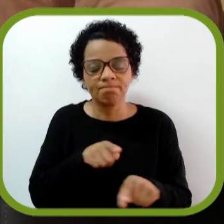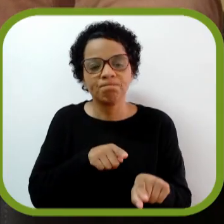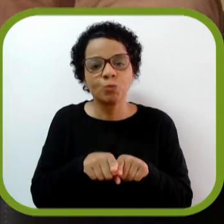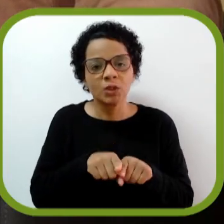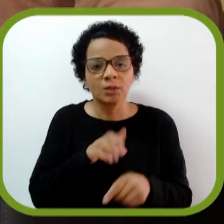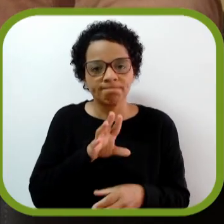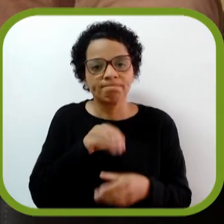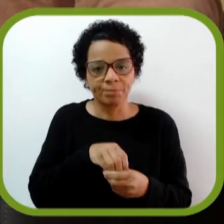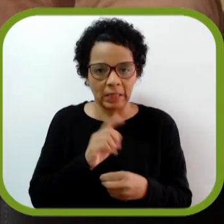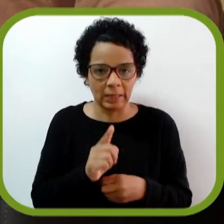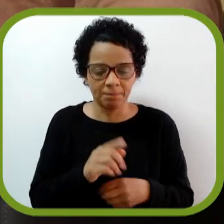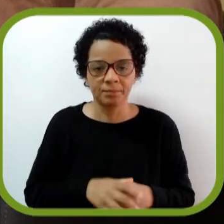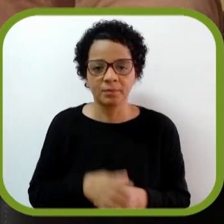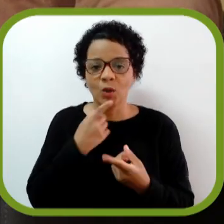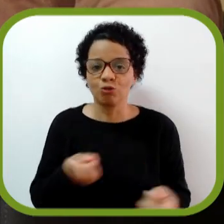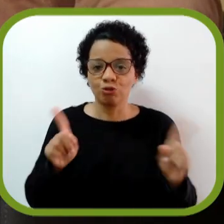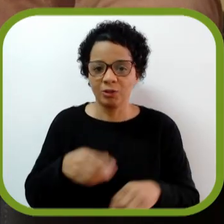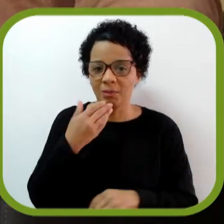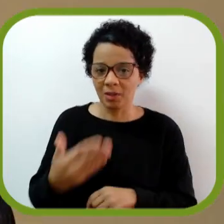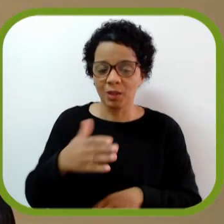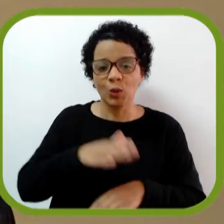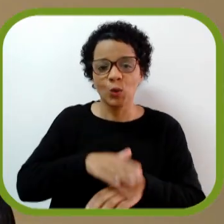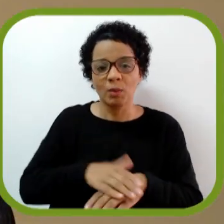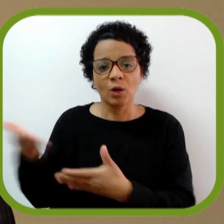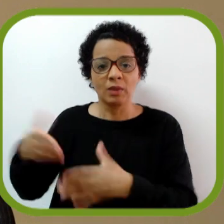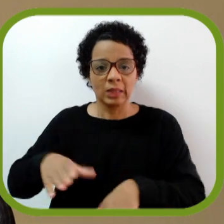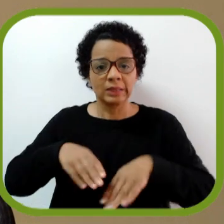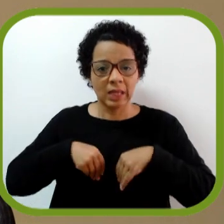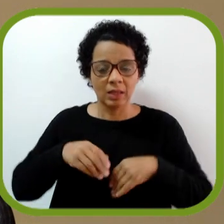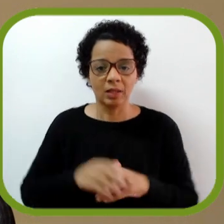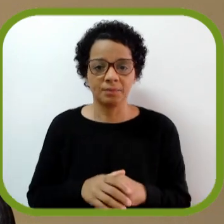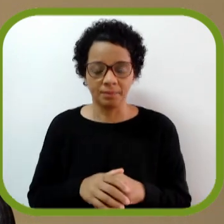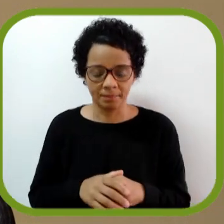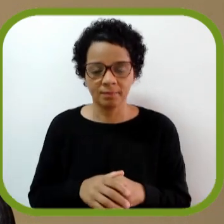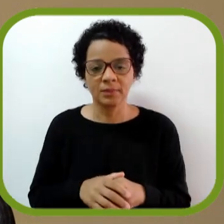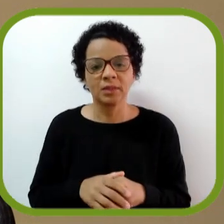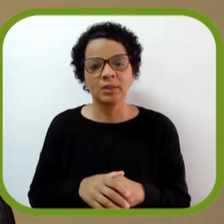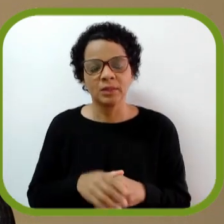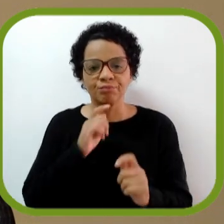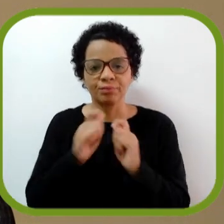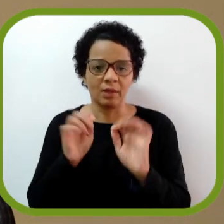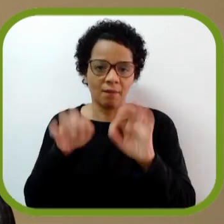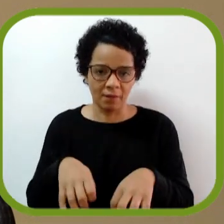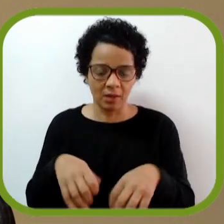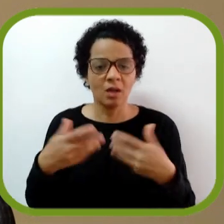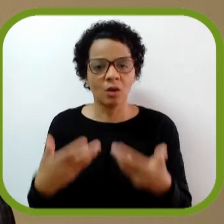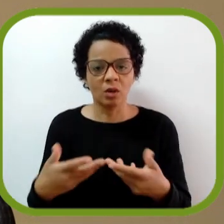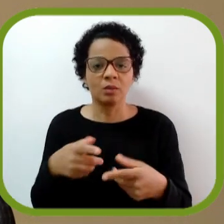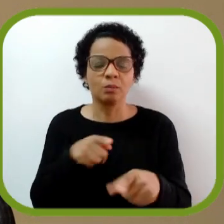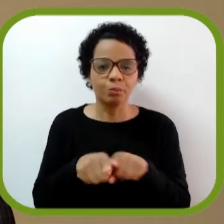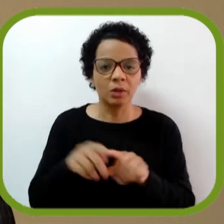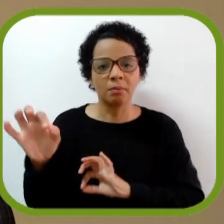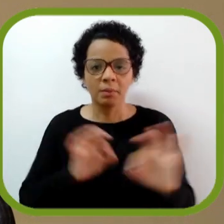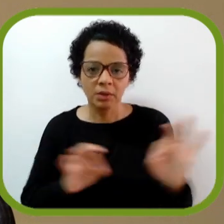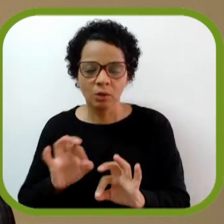como política incorporar. Filipe, mais uma vez, obrigada por aceitar o nosso convite. Termina assim mais um Panorâmica, desta vez